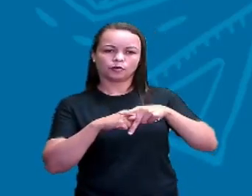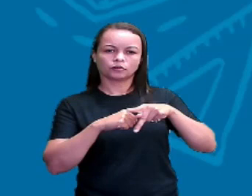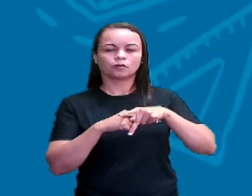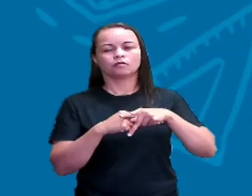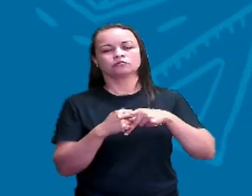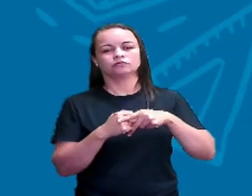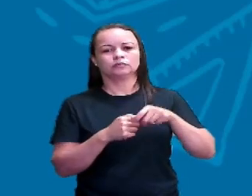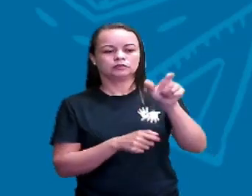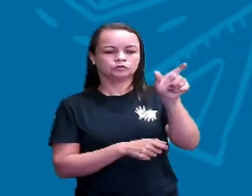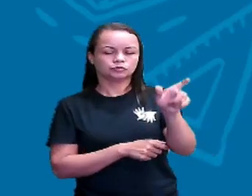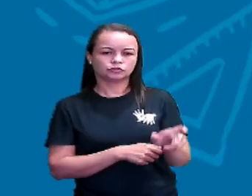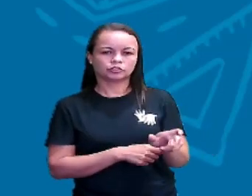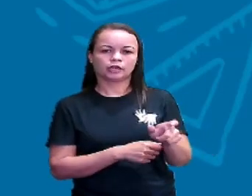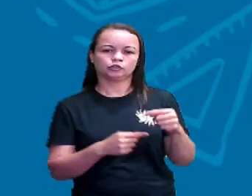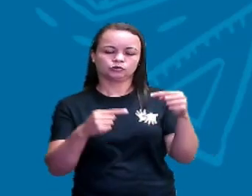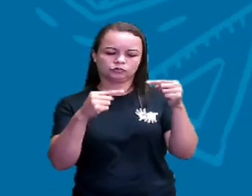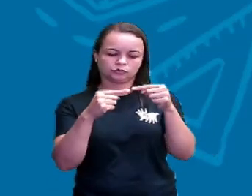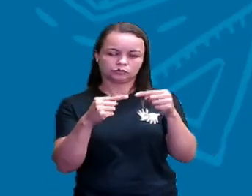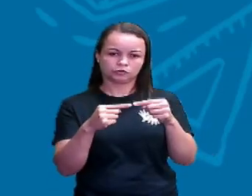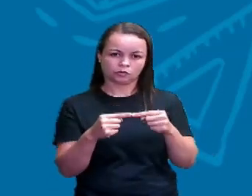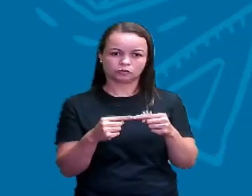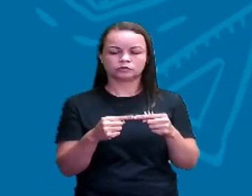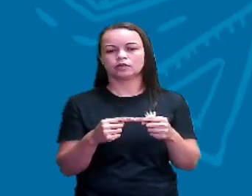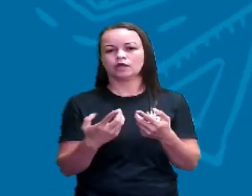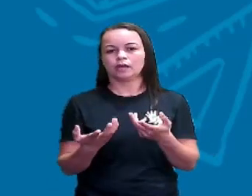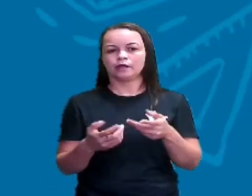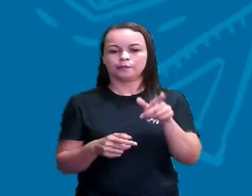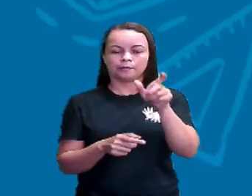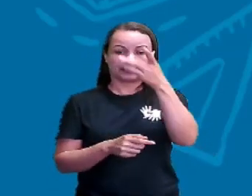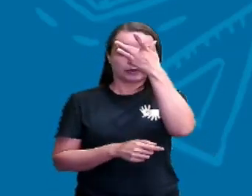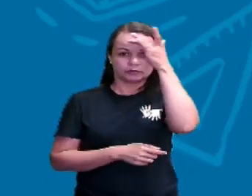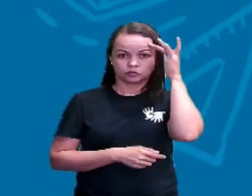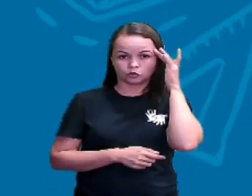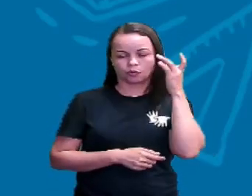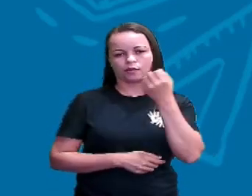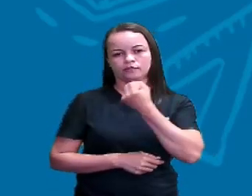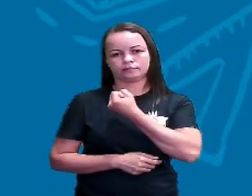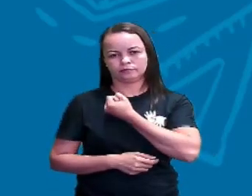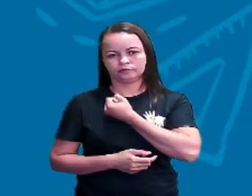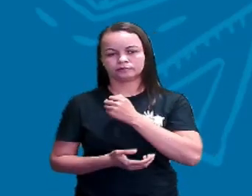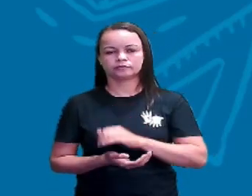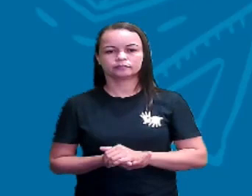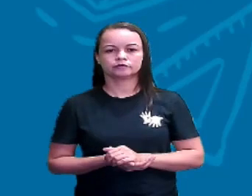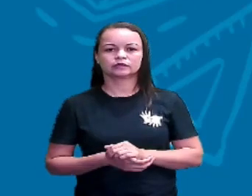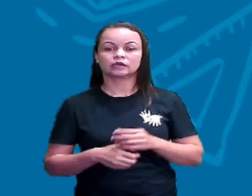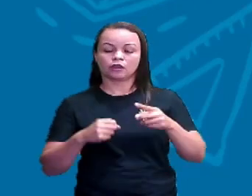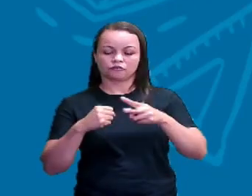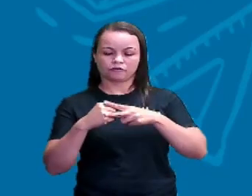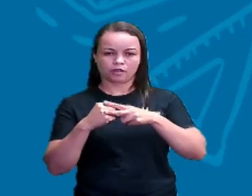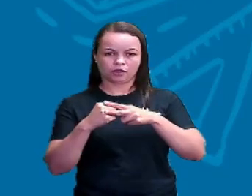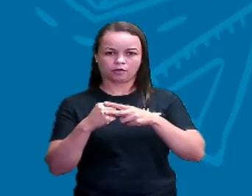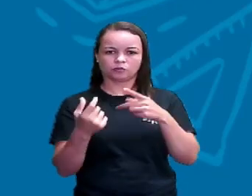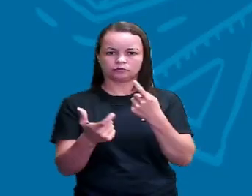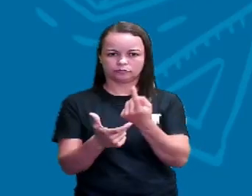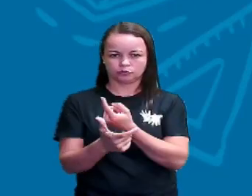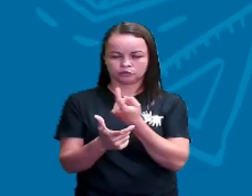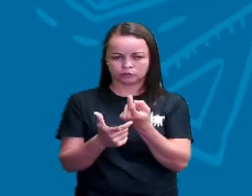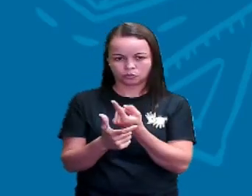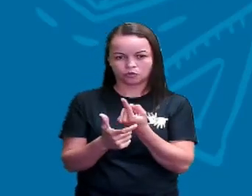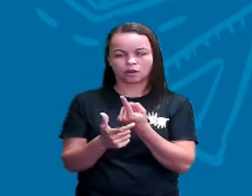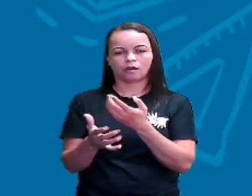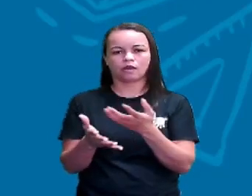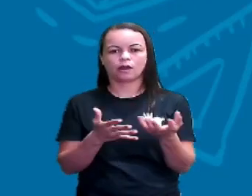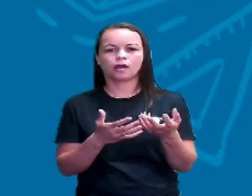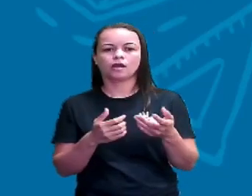sujeito concordando em pessoa e em número. Verbo no singular, pronome